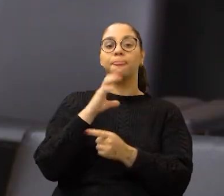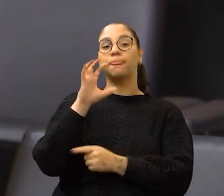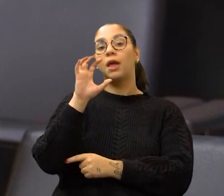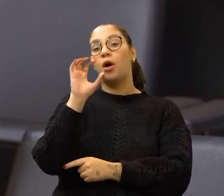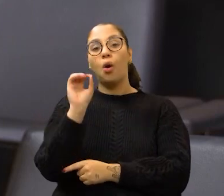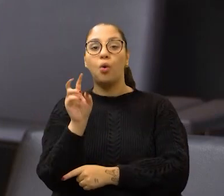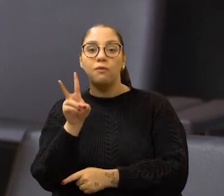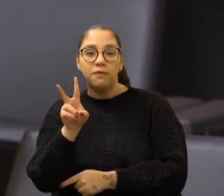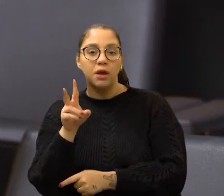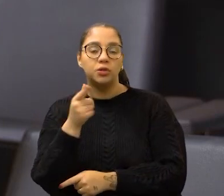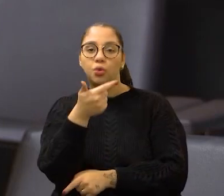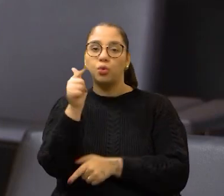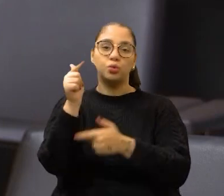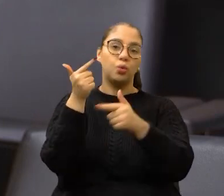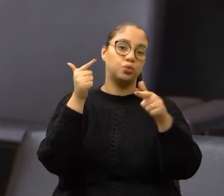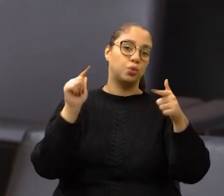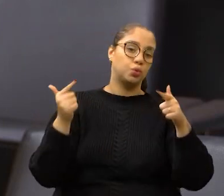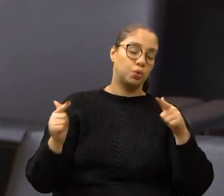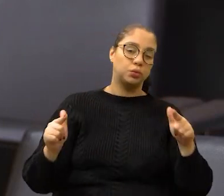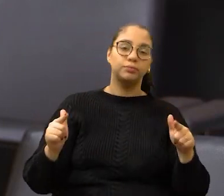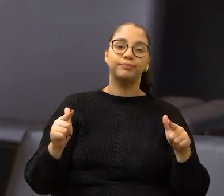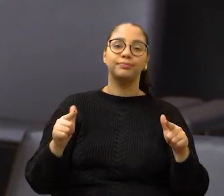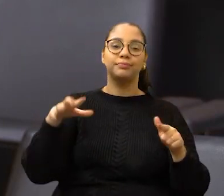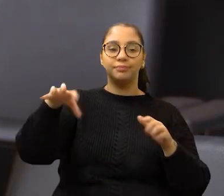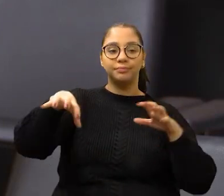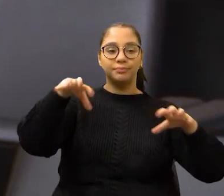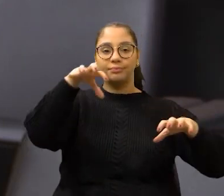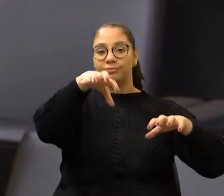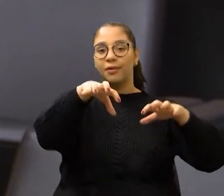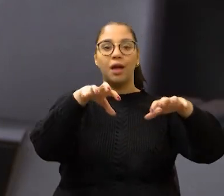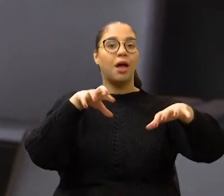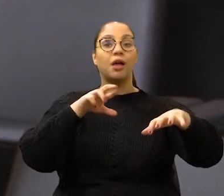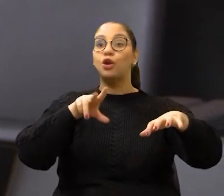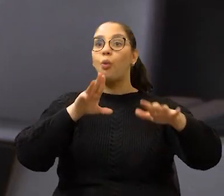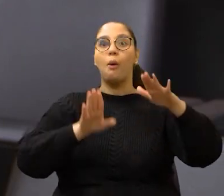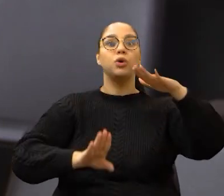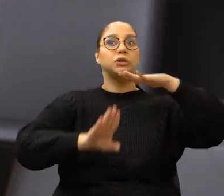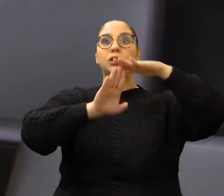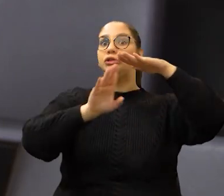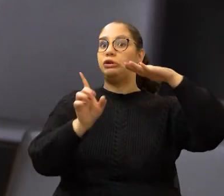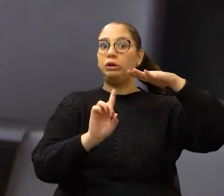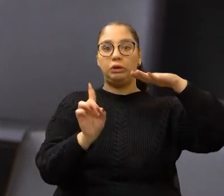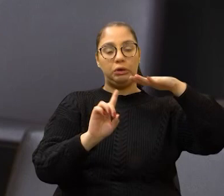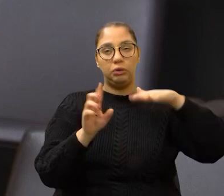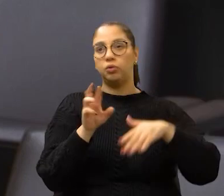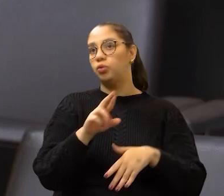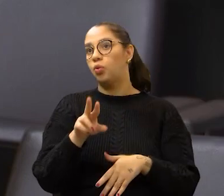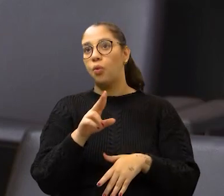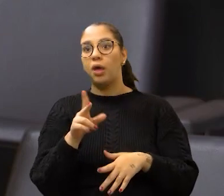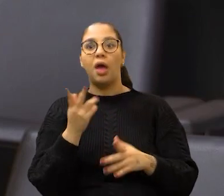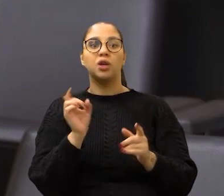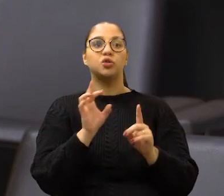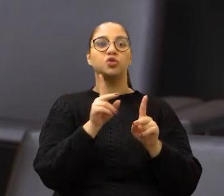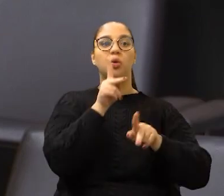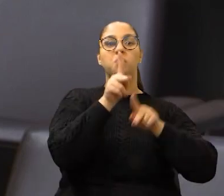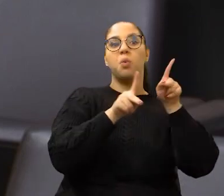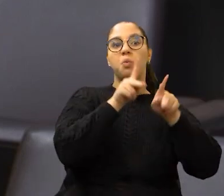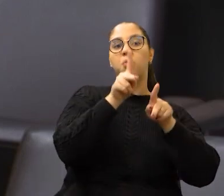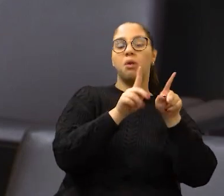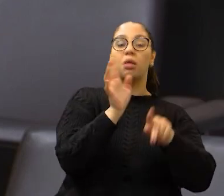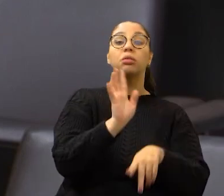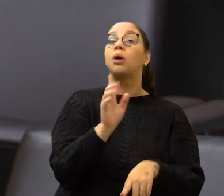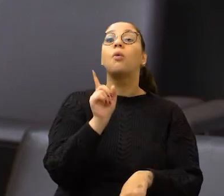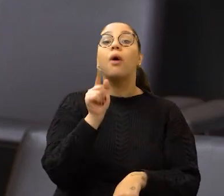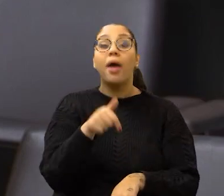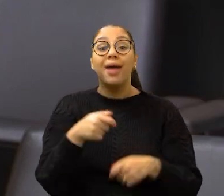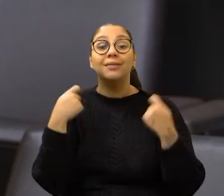assim, o Ouro Verde outra, e assim por diante. Então, não é um exagero, não é uma situação